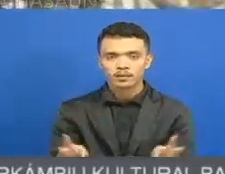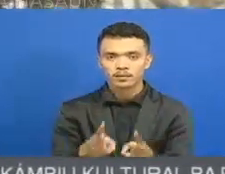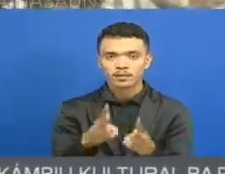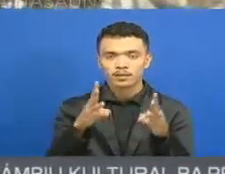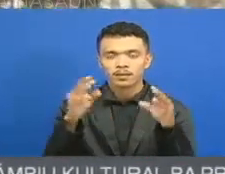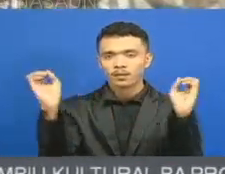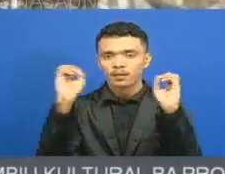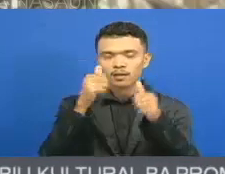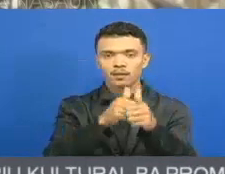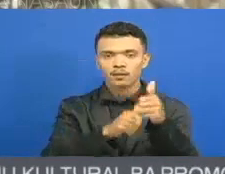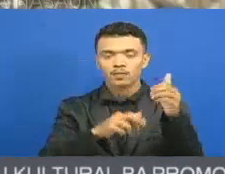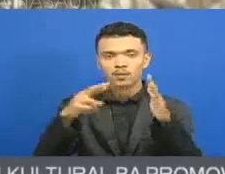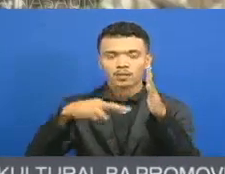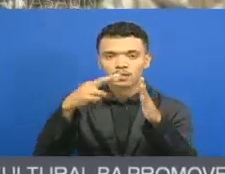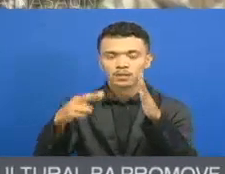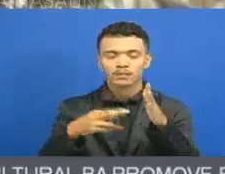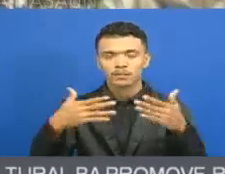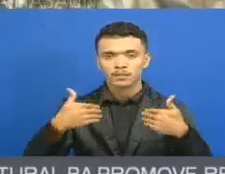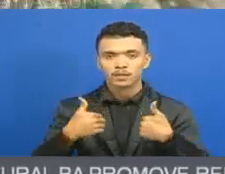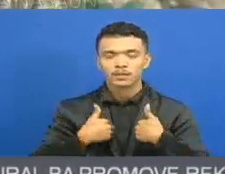nous sommes